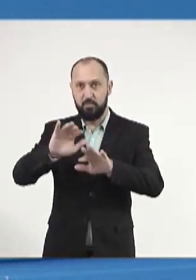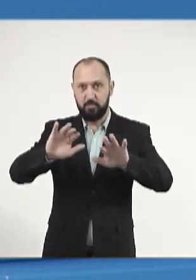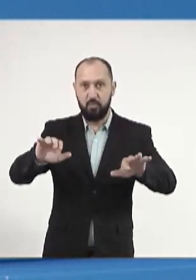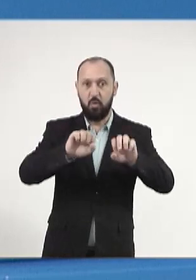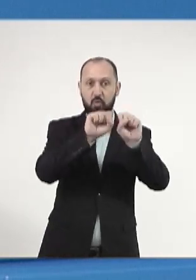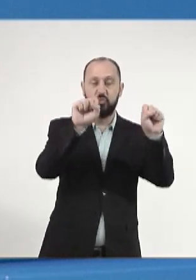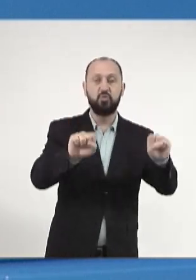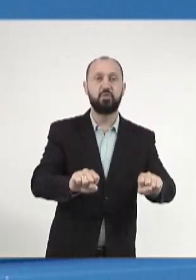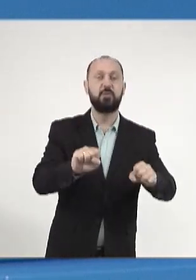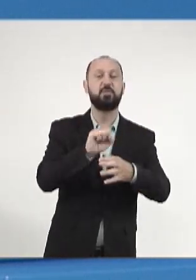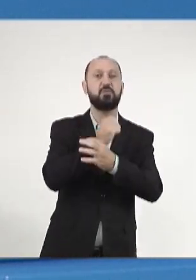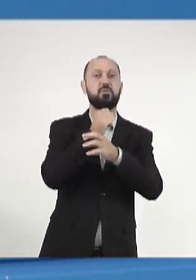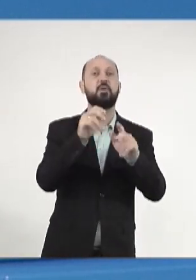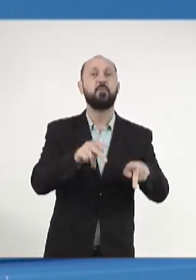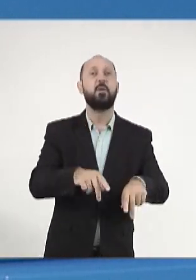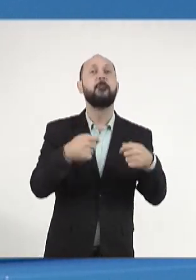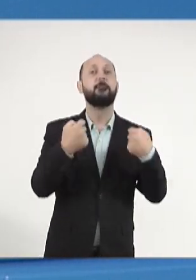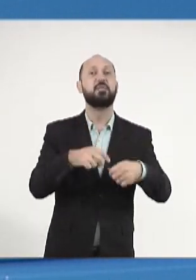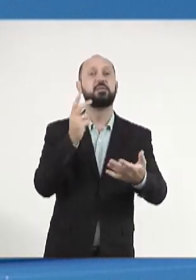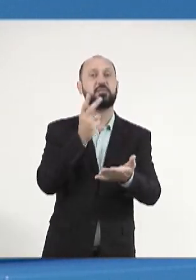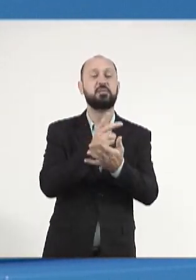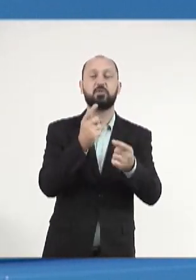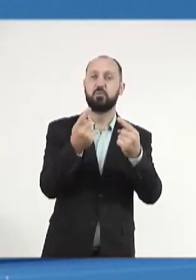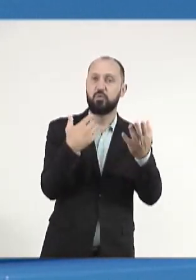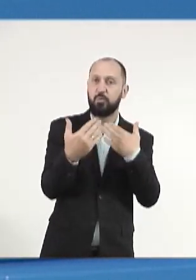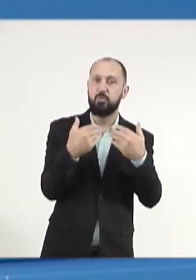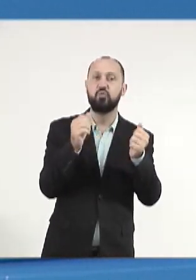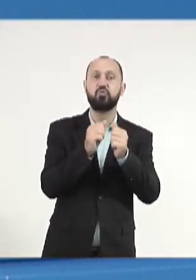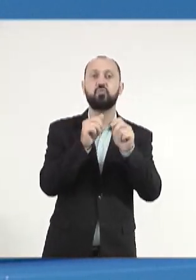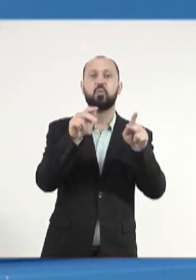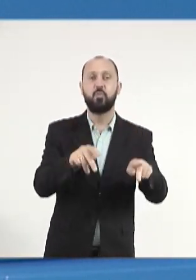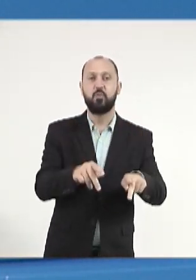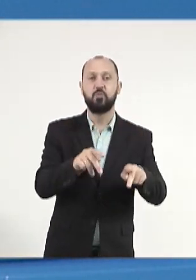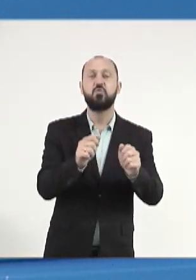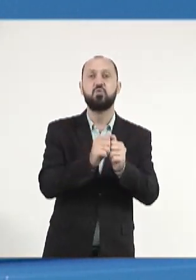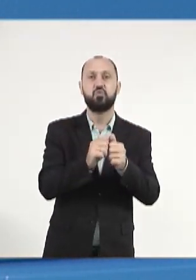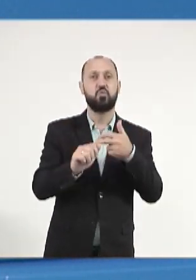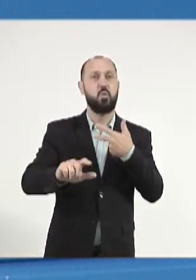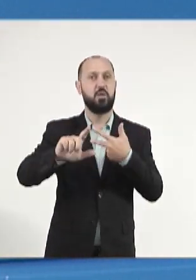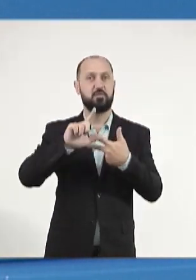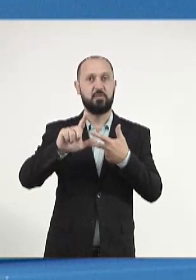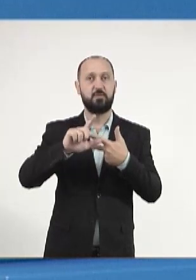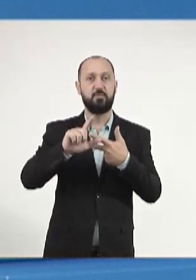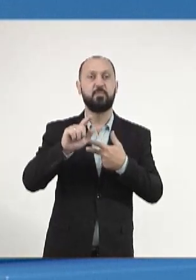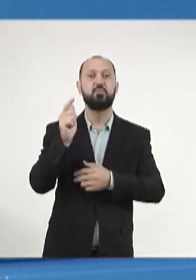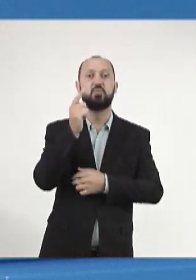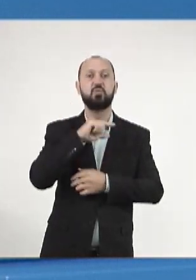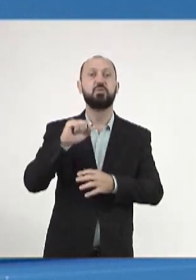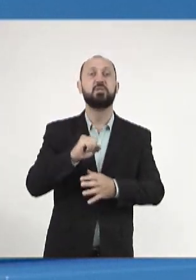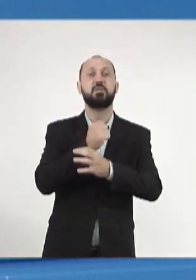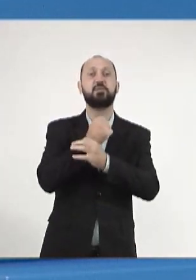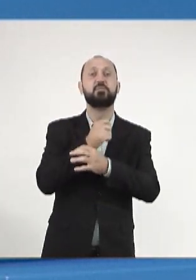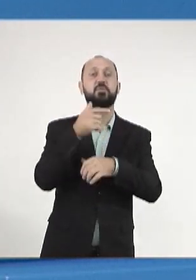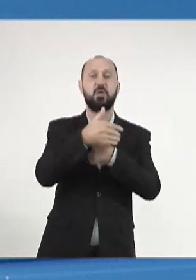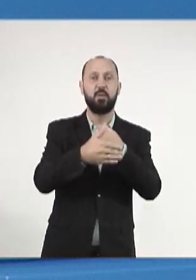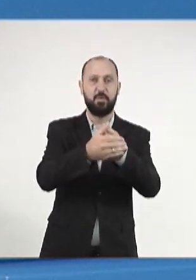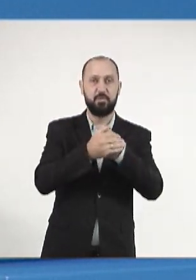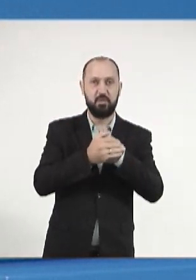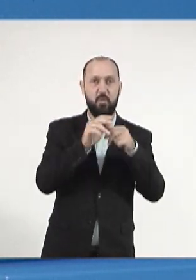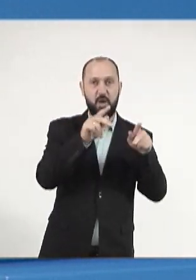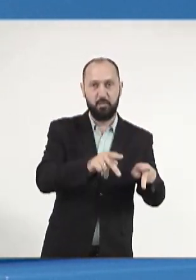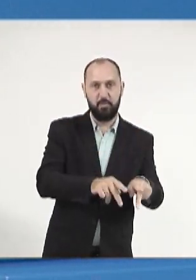O sistema de segurança pública precisa ser debatido com o povo, com o Poder Legislativo, para a gente ter uma segurança que proteja